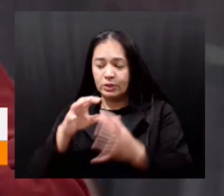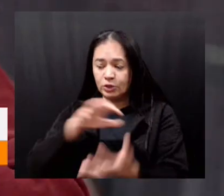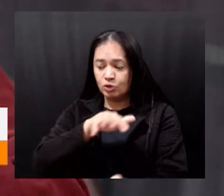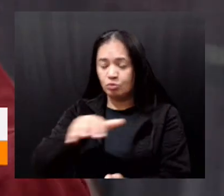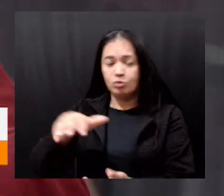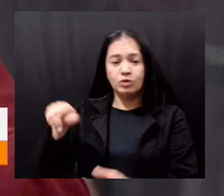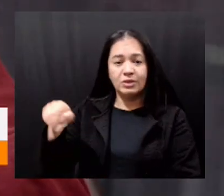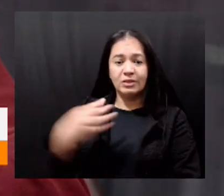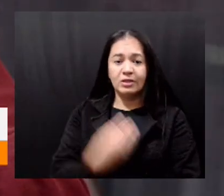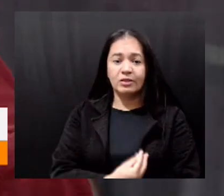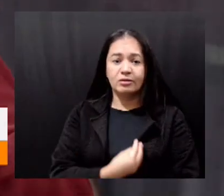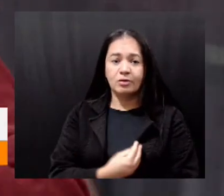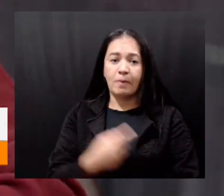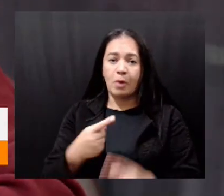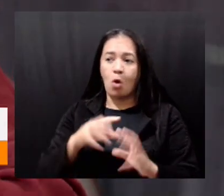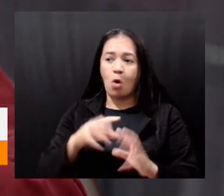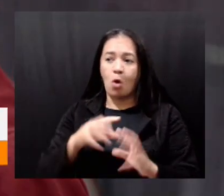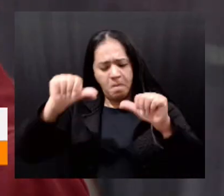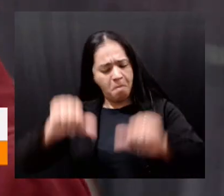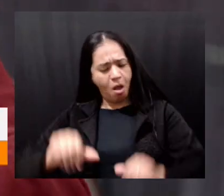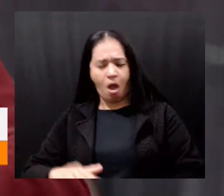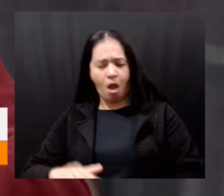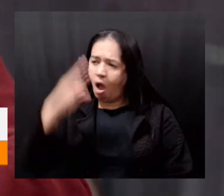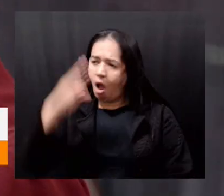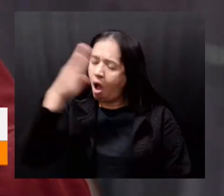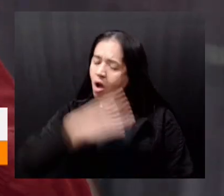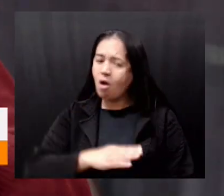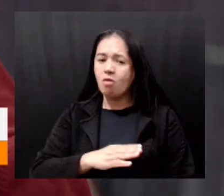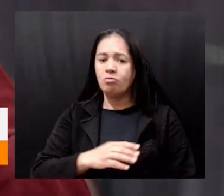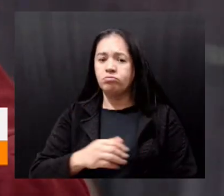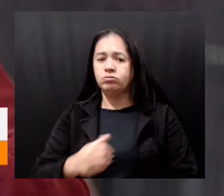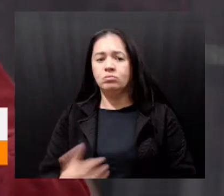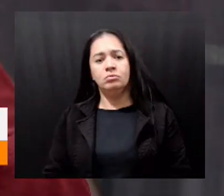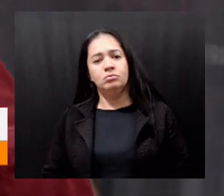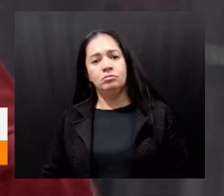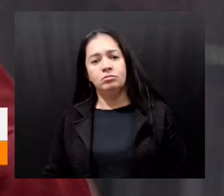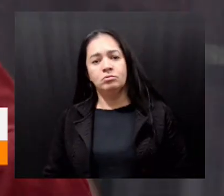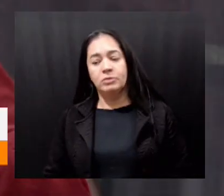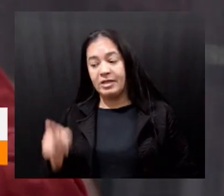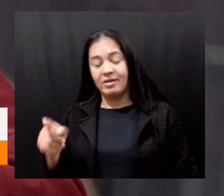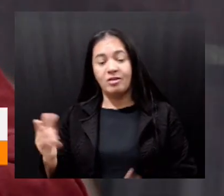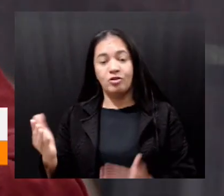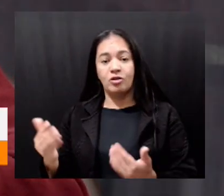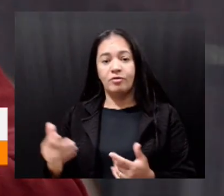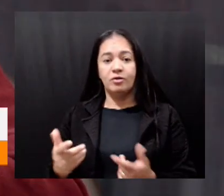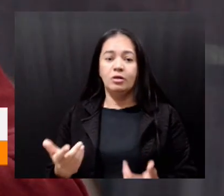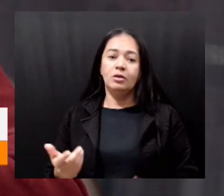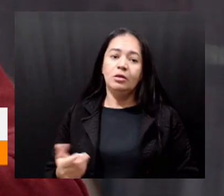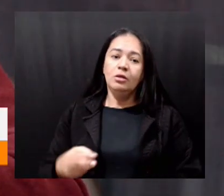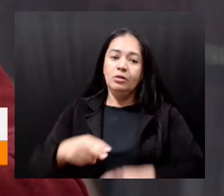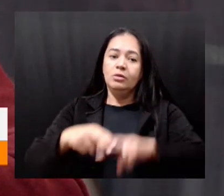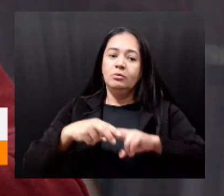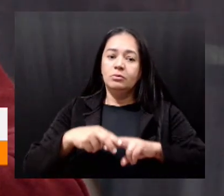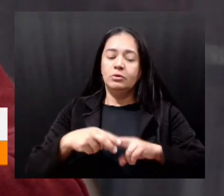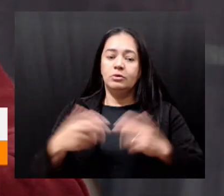o mundo é ruim, né, o mundo não é bom, né, então isso aumenta muitas vezes, por isso que a gente também